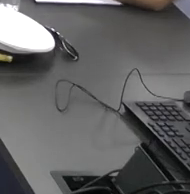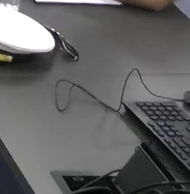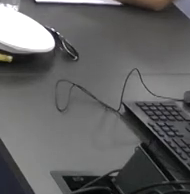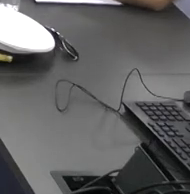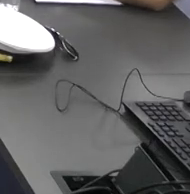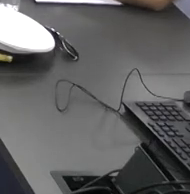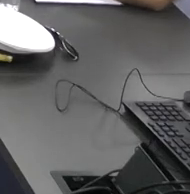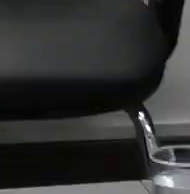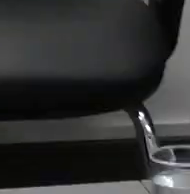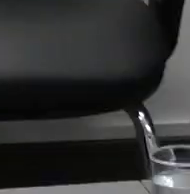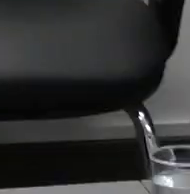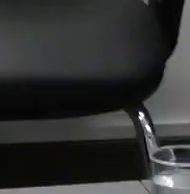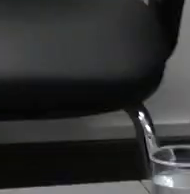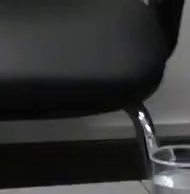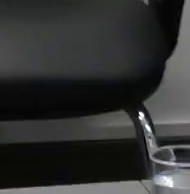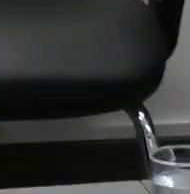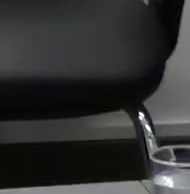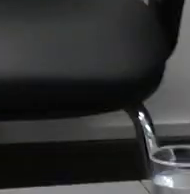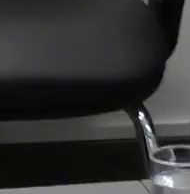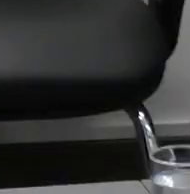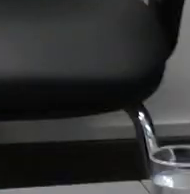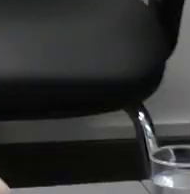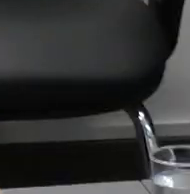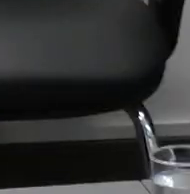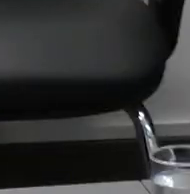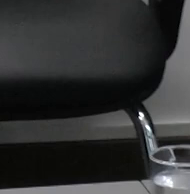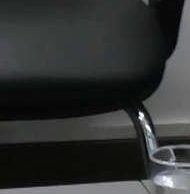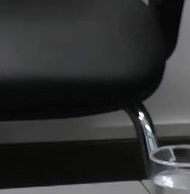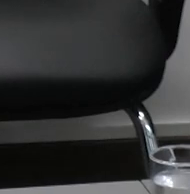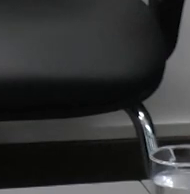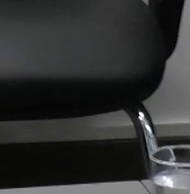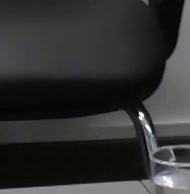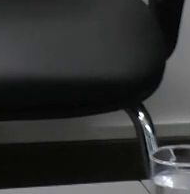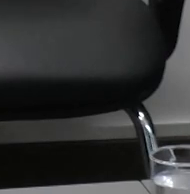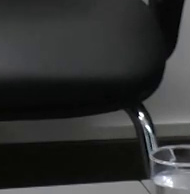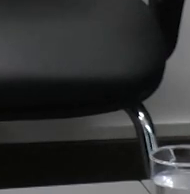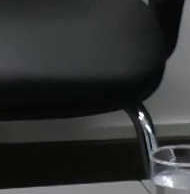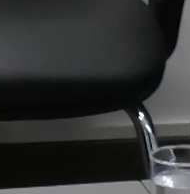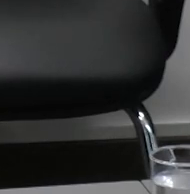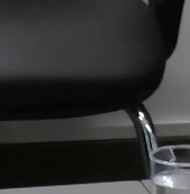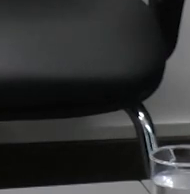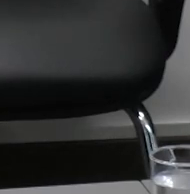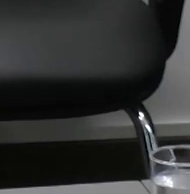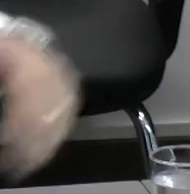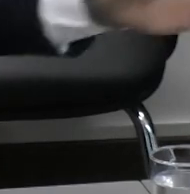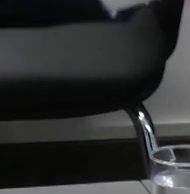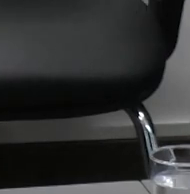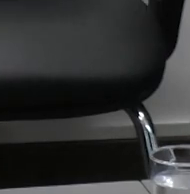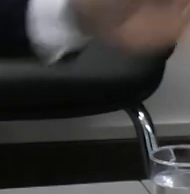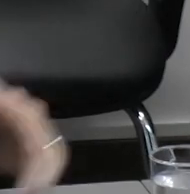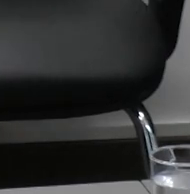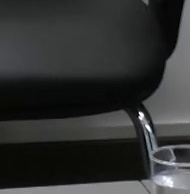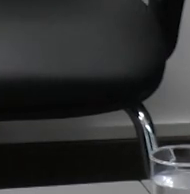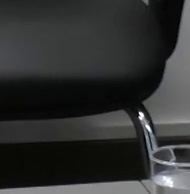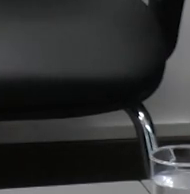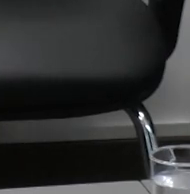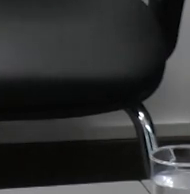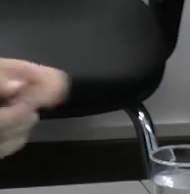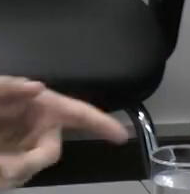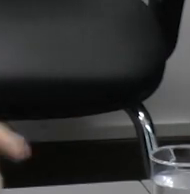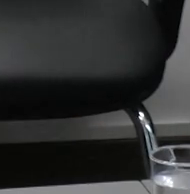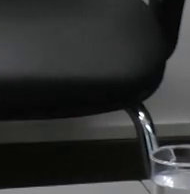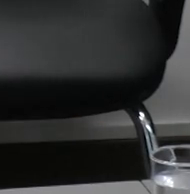Presidente, primeiro quero saudar a Vossa Excelência, saudar todos os deputados, deputada Lucinha. Sempre uma honra estar em alguma CPI ou comissão com Vossa Excelência